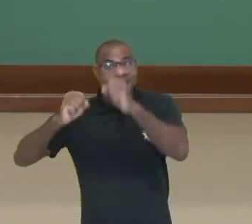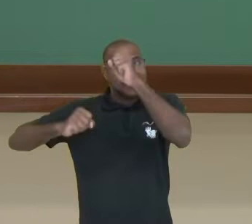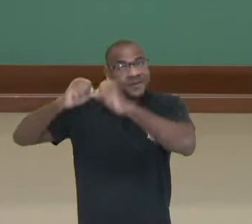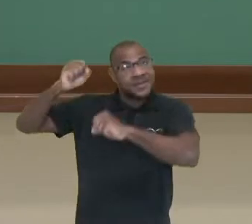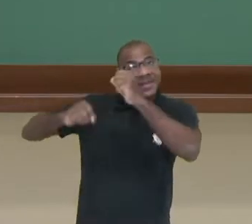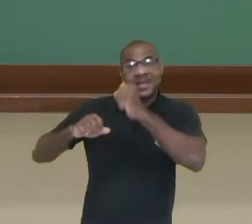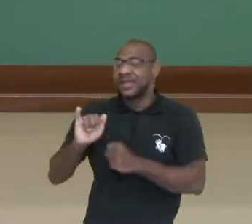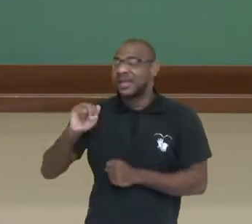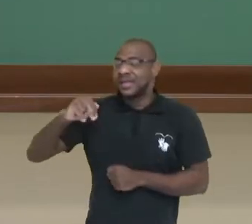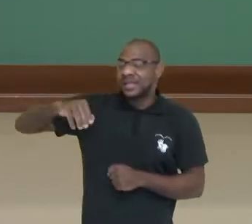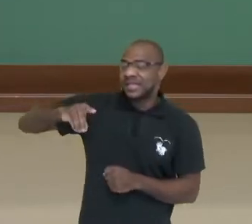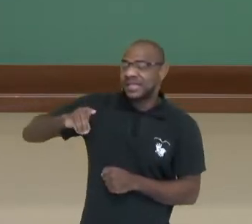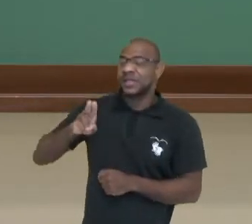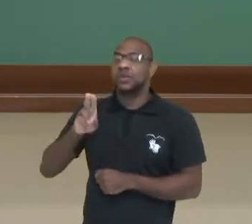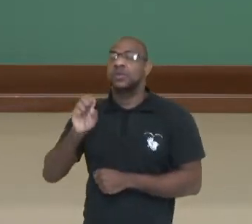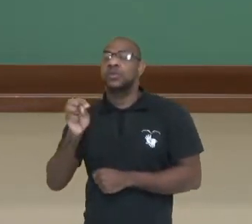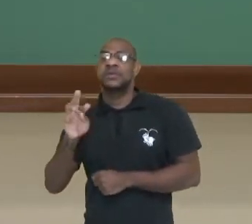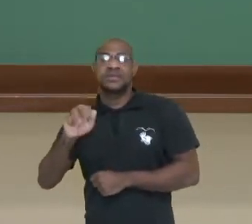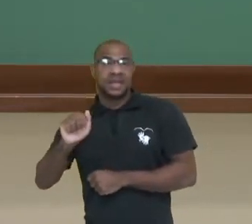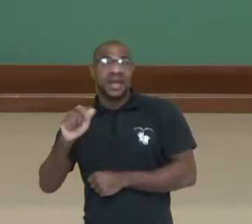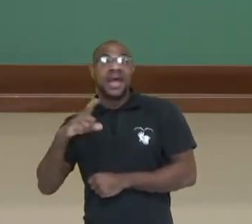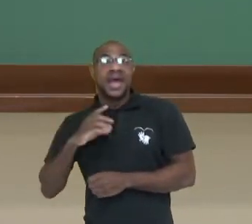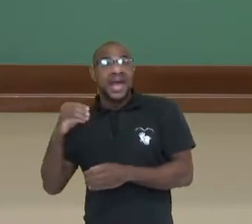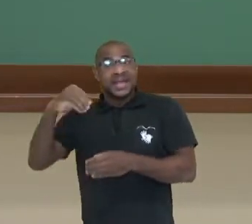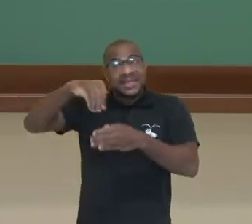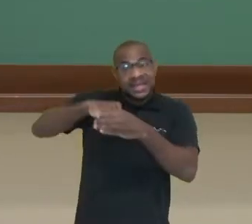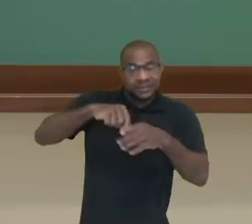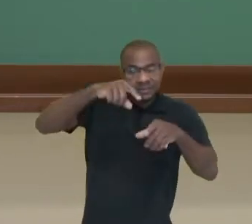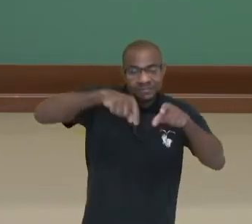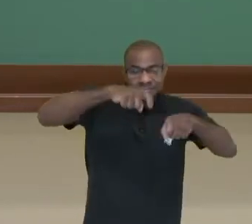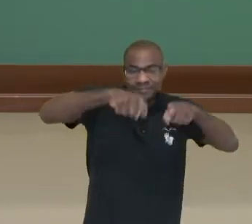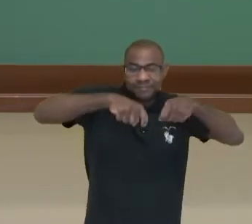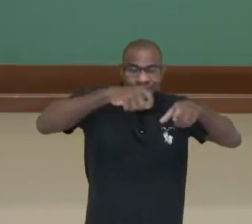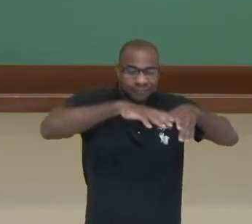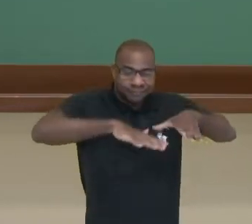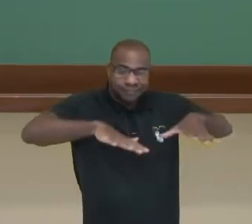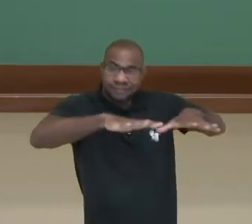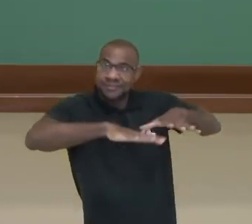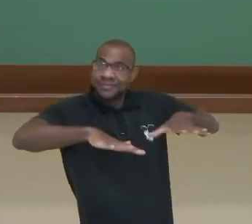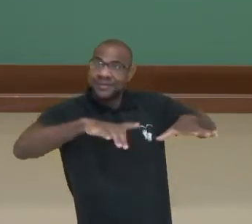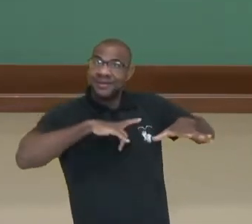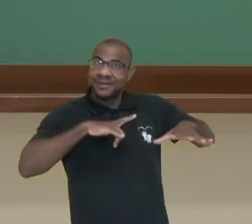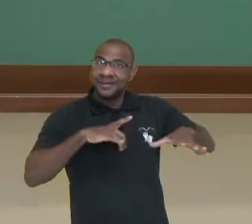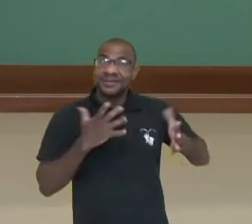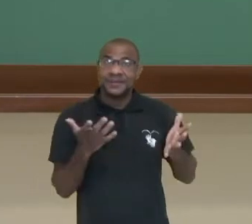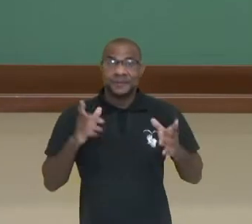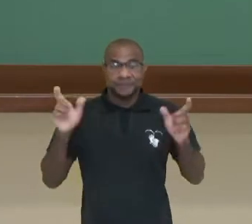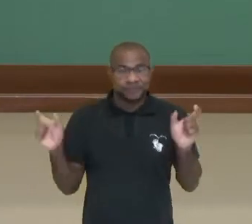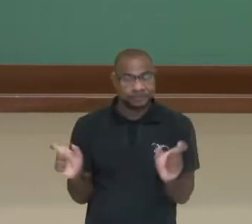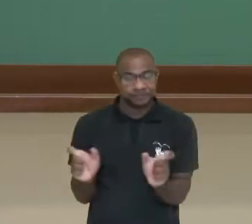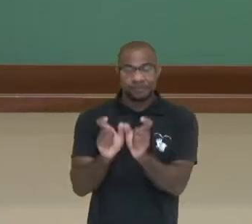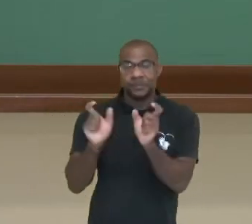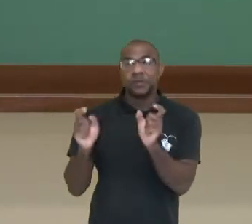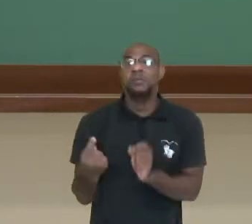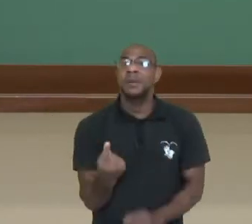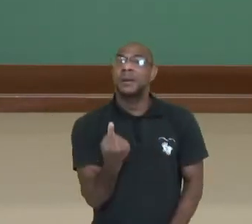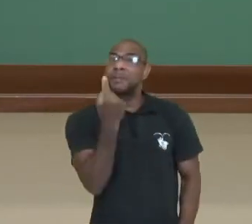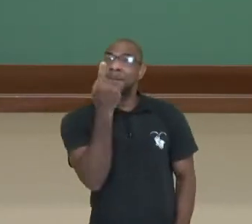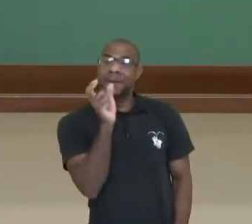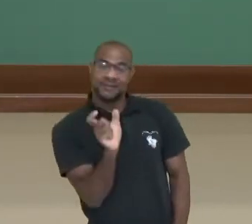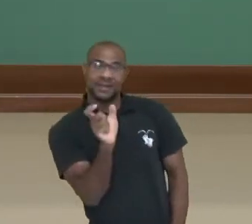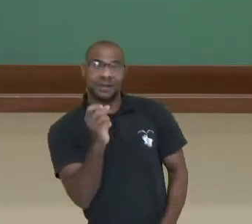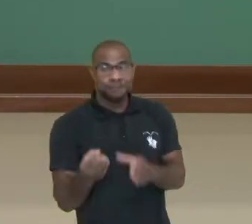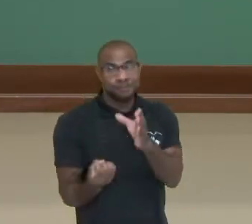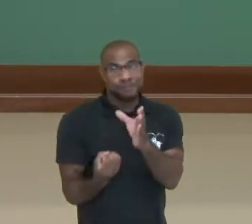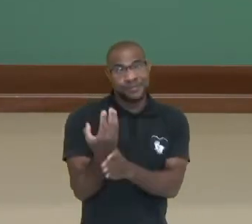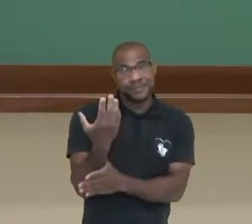Seria a indústria dentro da área agrícola, dentro do campo, não é bacana? Então vamos dar um exemplo bem legal? Se a gente